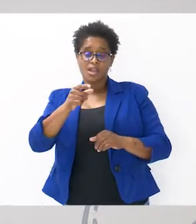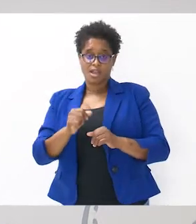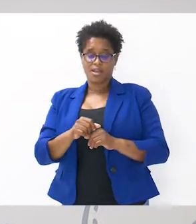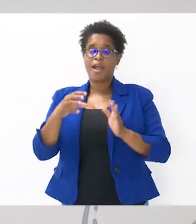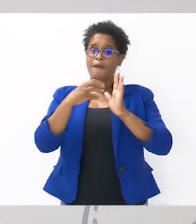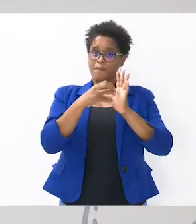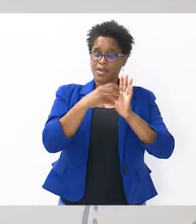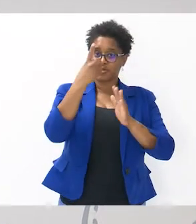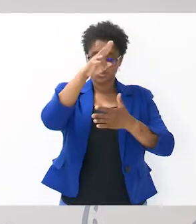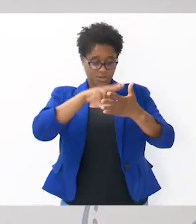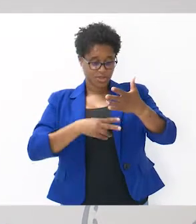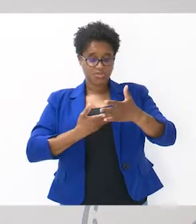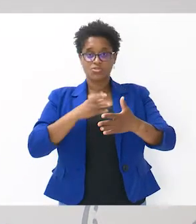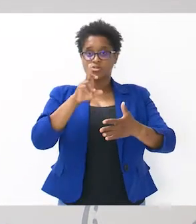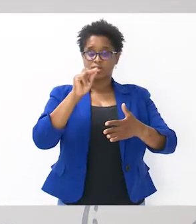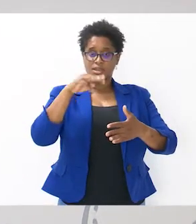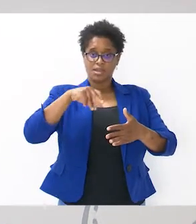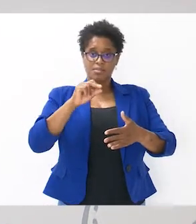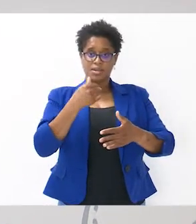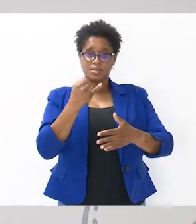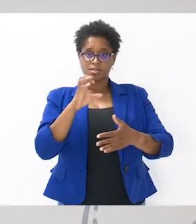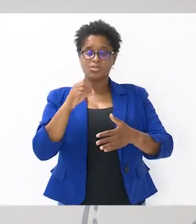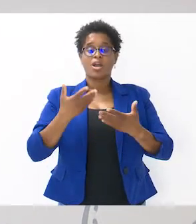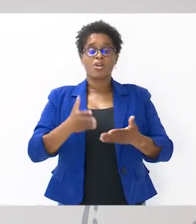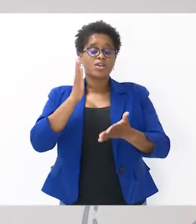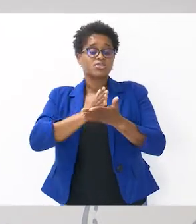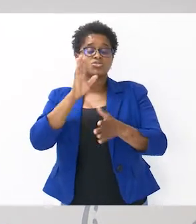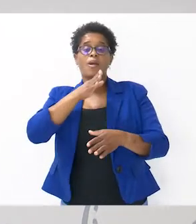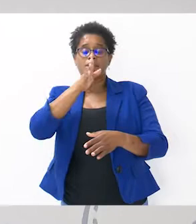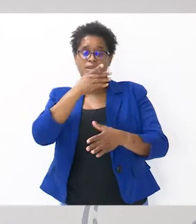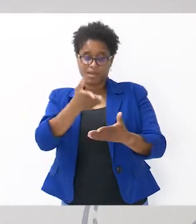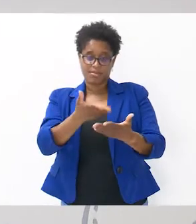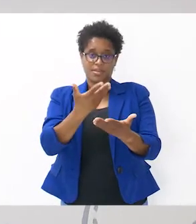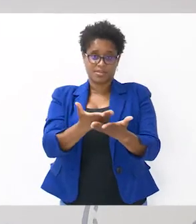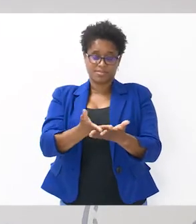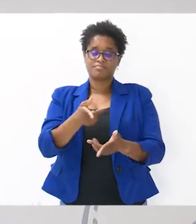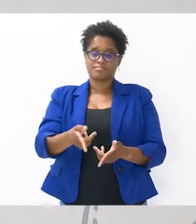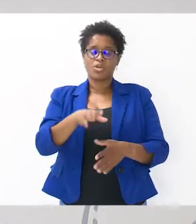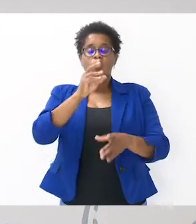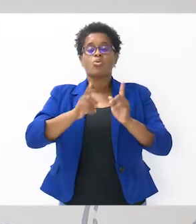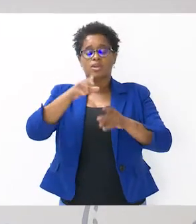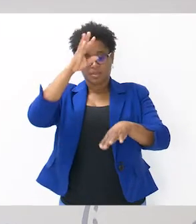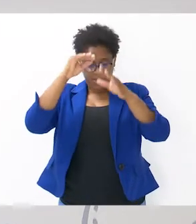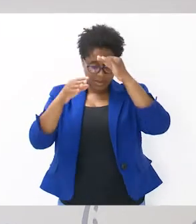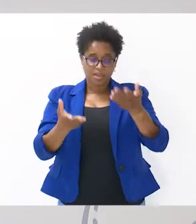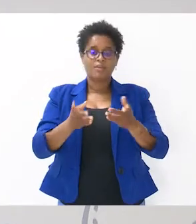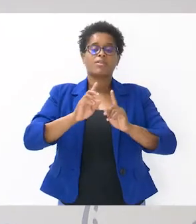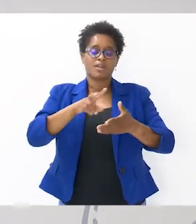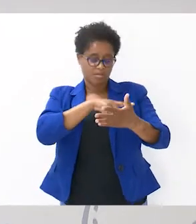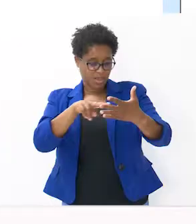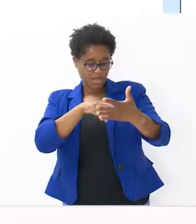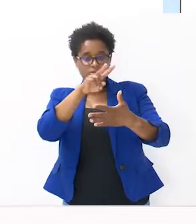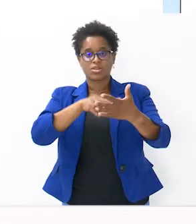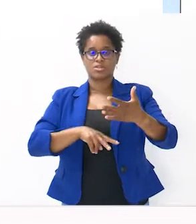indicar as marcas de um texto dramático? Agora é só porem em prática aquilo que já aprenderam. Vamos ler o